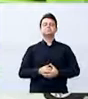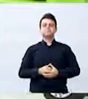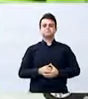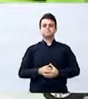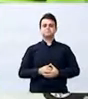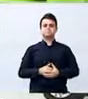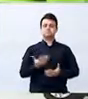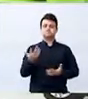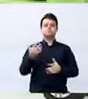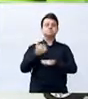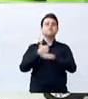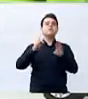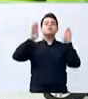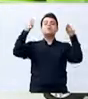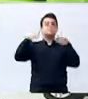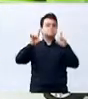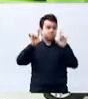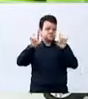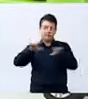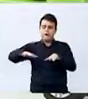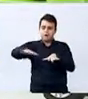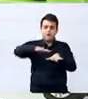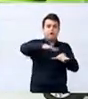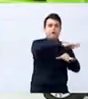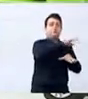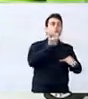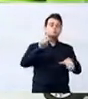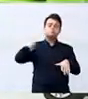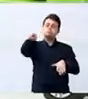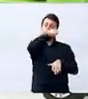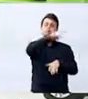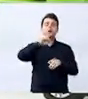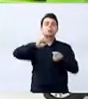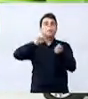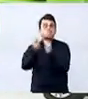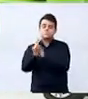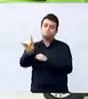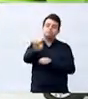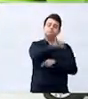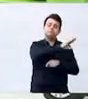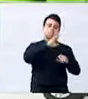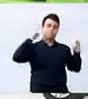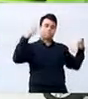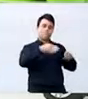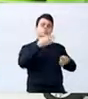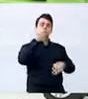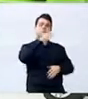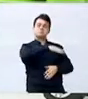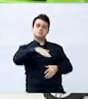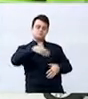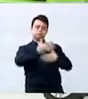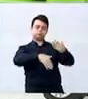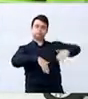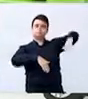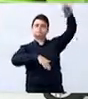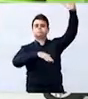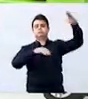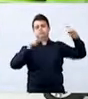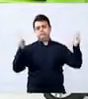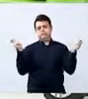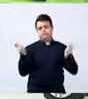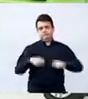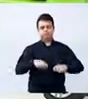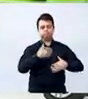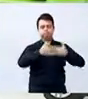aí cada especialidade dentro da sua área vai pensar uma adaptação para aquela sequela que a criança apresenta e para aquele tempo